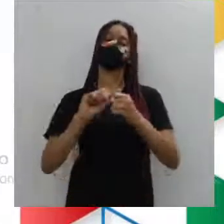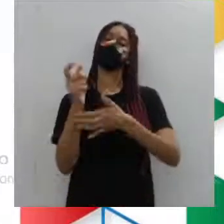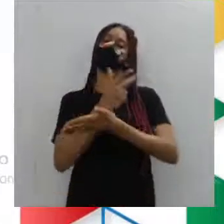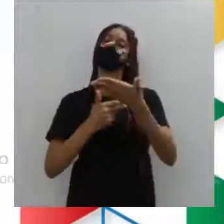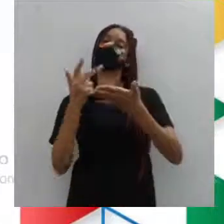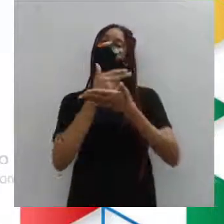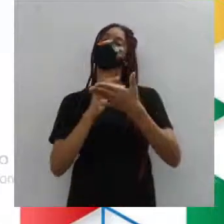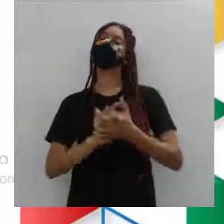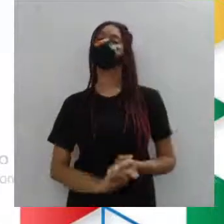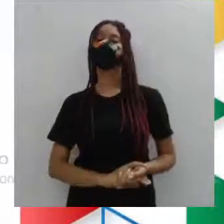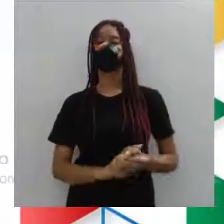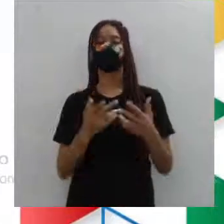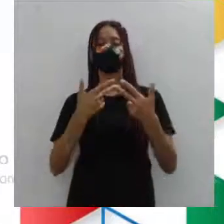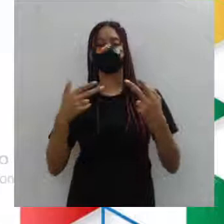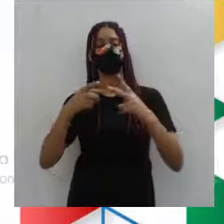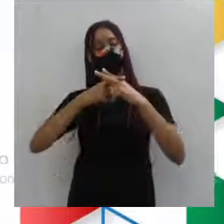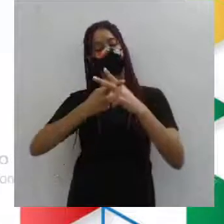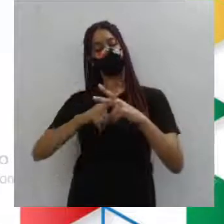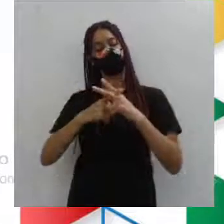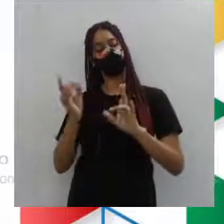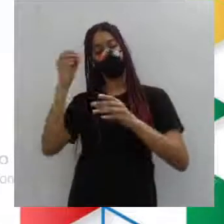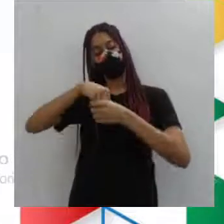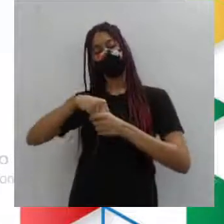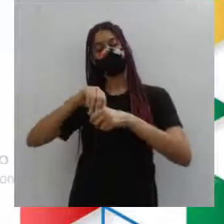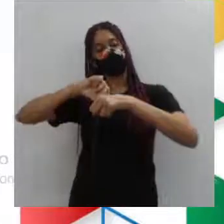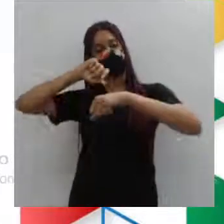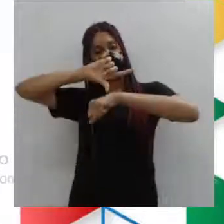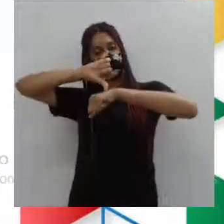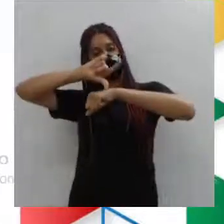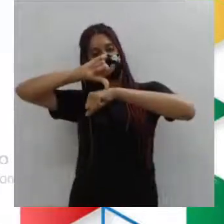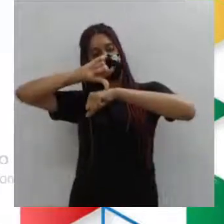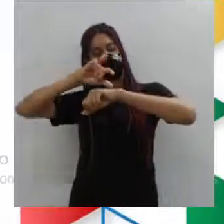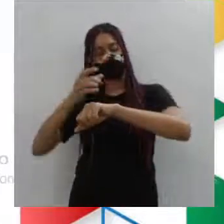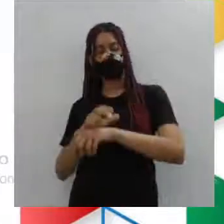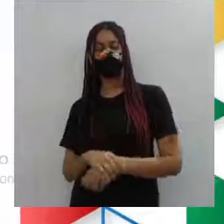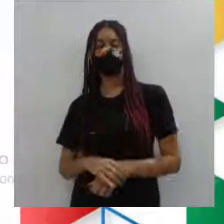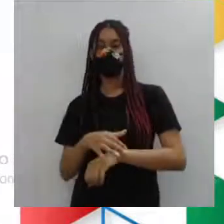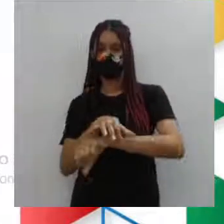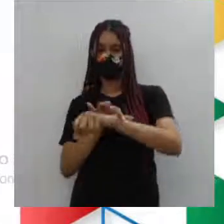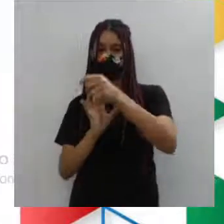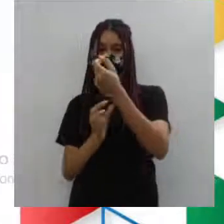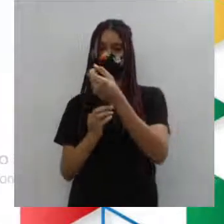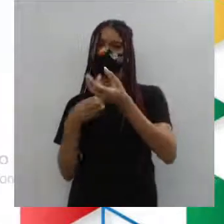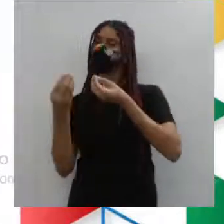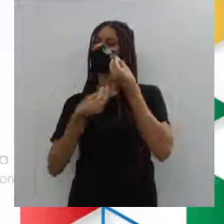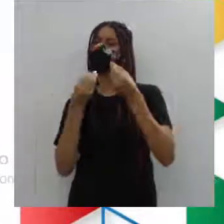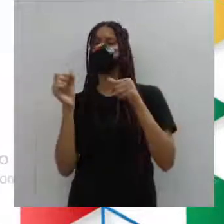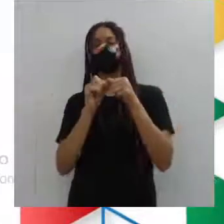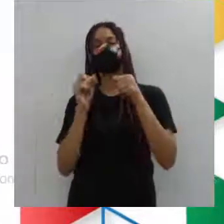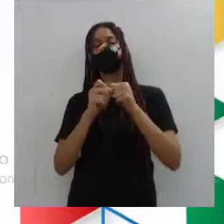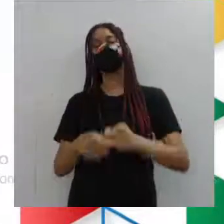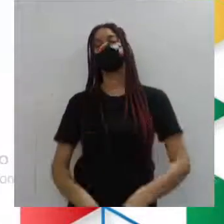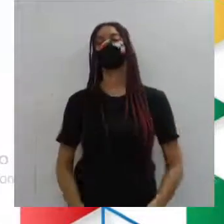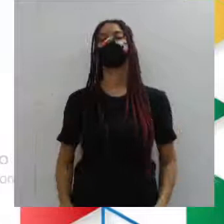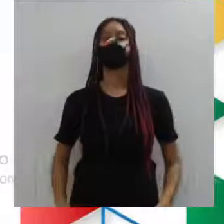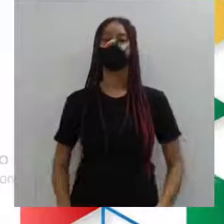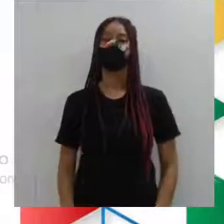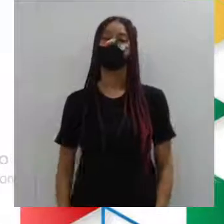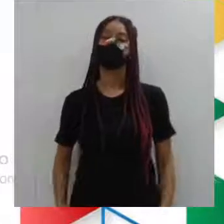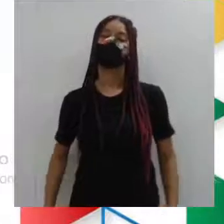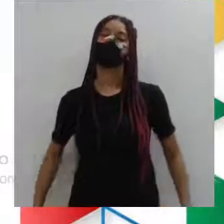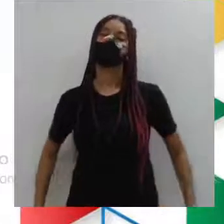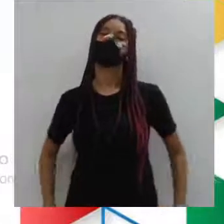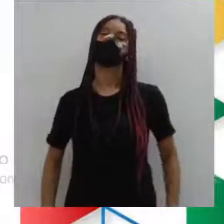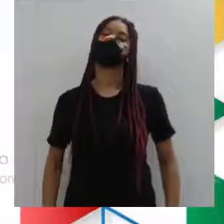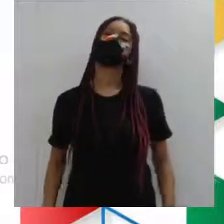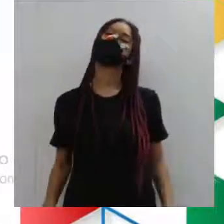de uma engrenagem que está dentro de um relógio de pulso, como é que eu vou fazer esse desenho